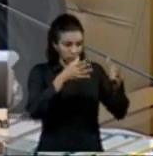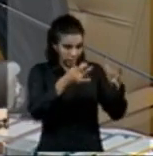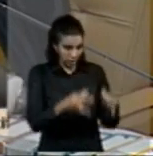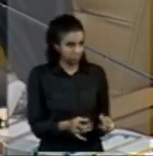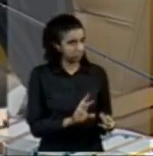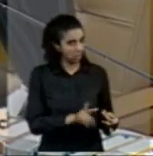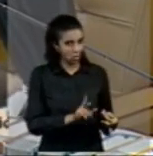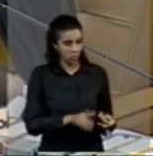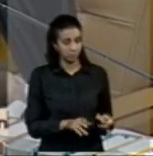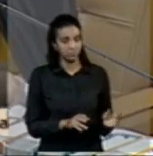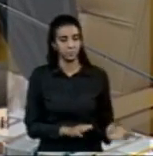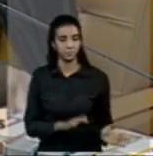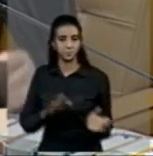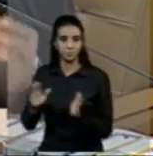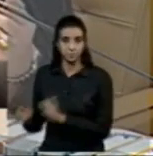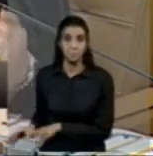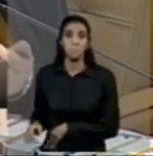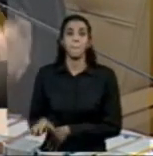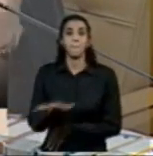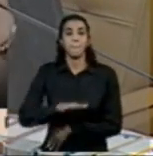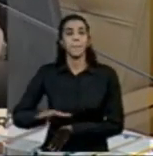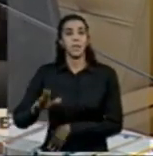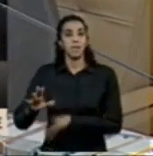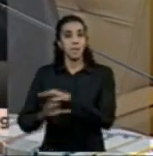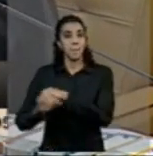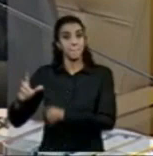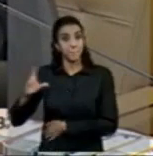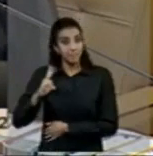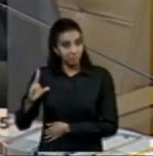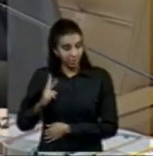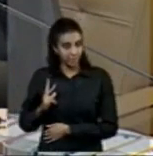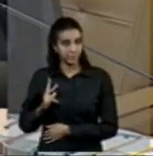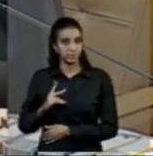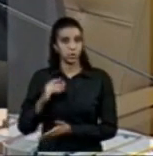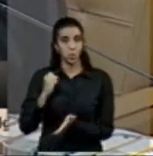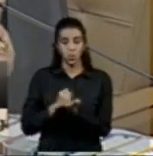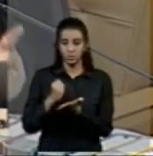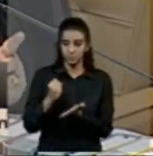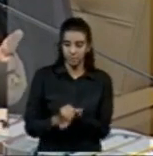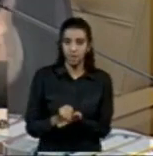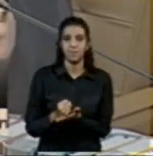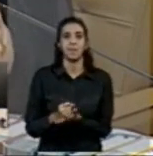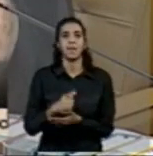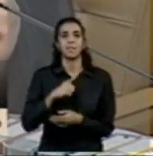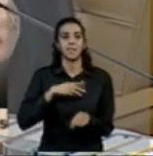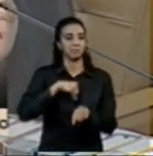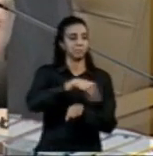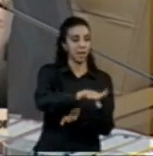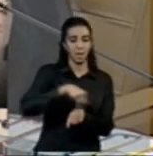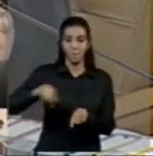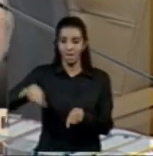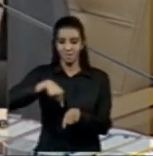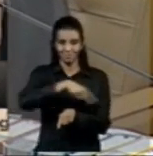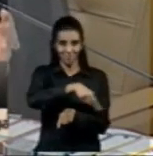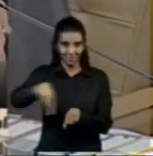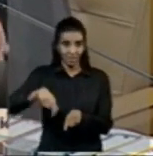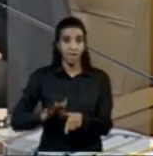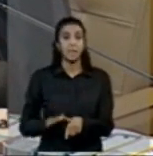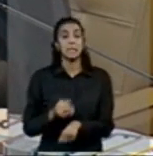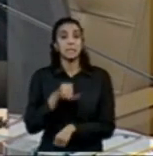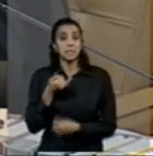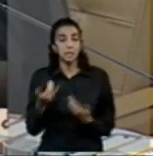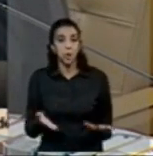Em relação à iniciativa privada, em matéria de contratação dita triangular, o ordenamento jurídico